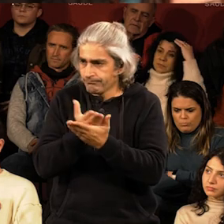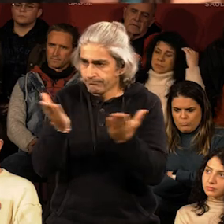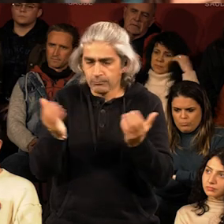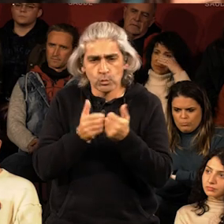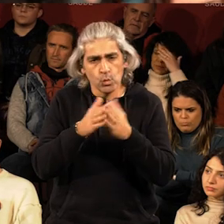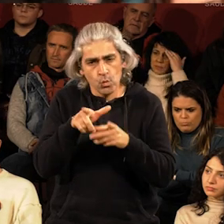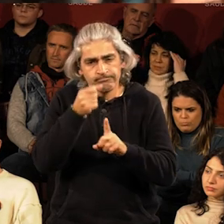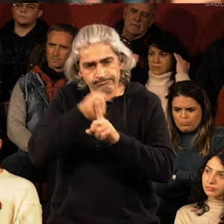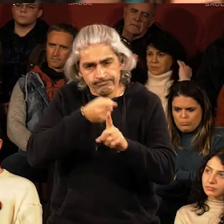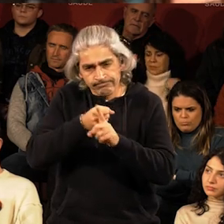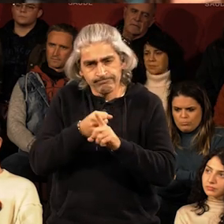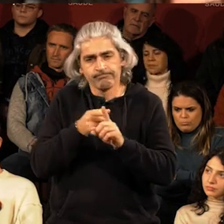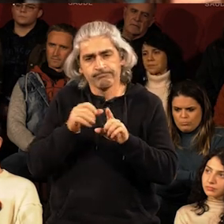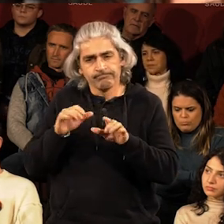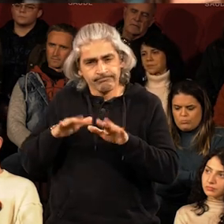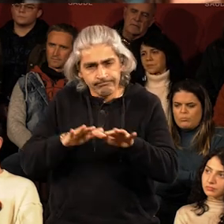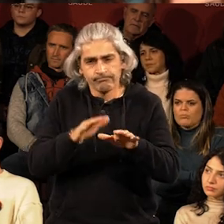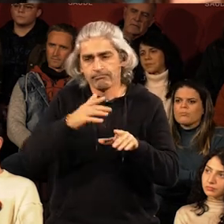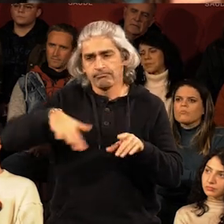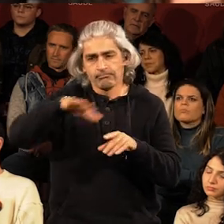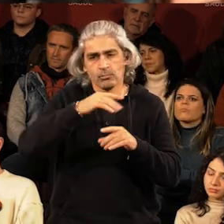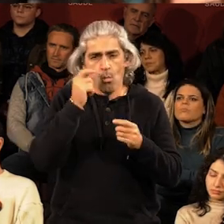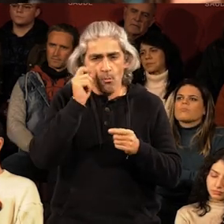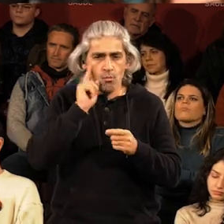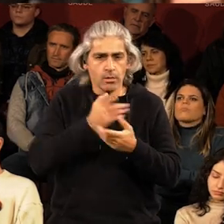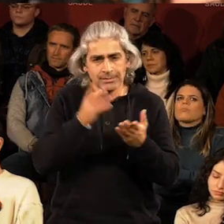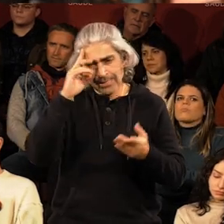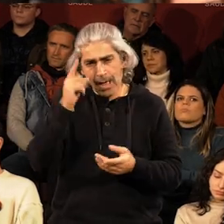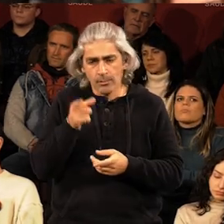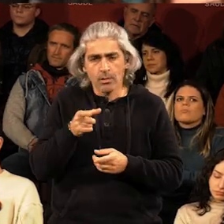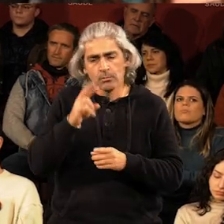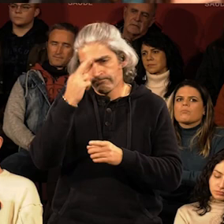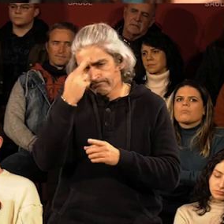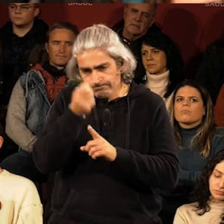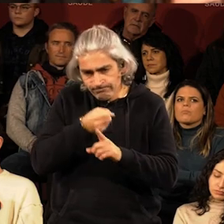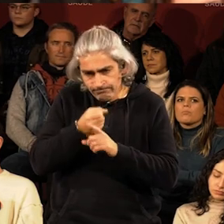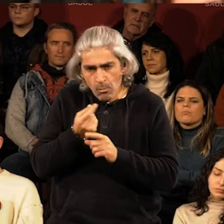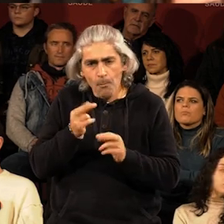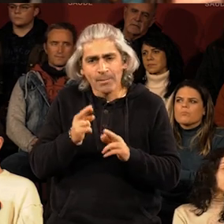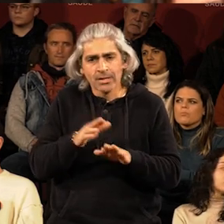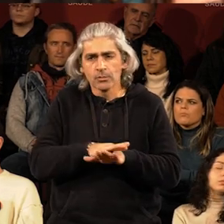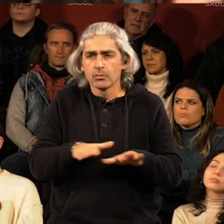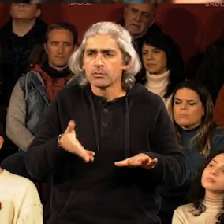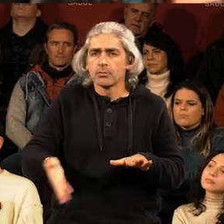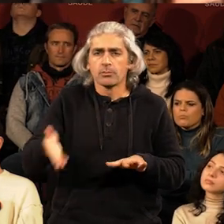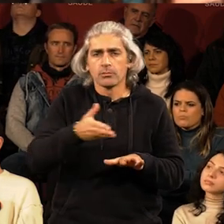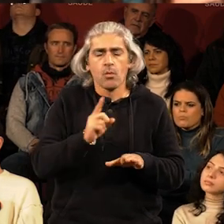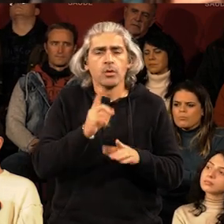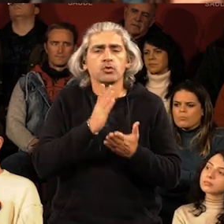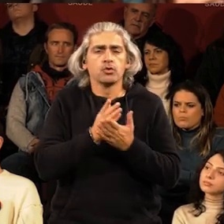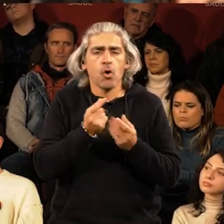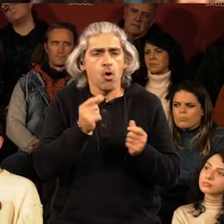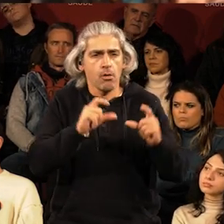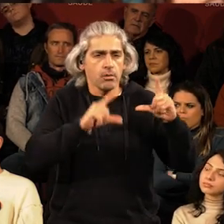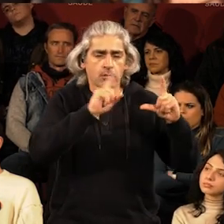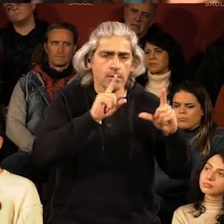vós homens e mulheres que sabem qual é o preço deste chão não em preço especulativos mas em luta em